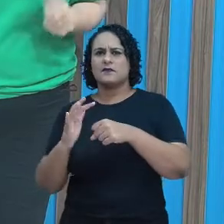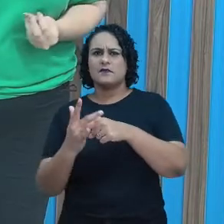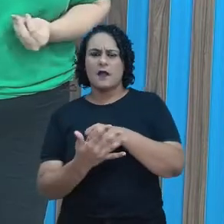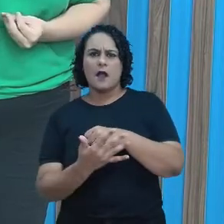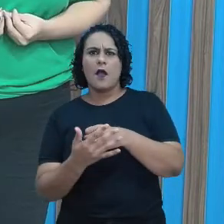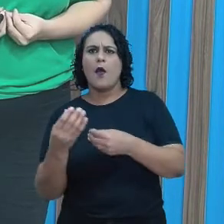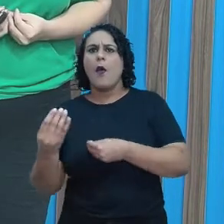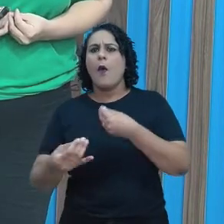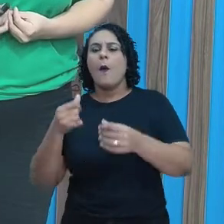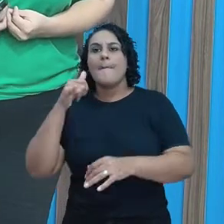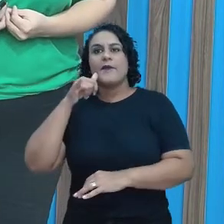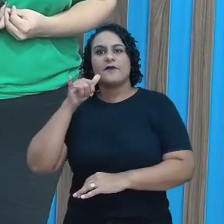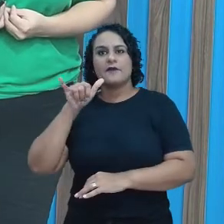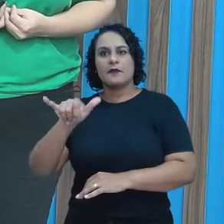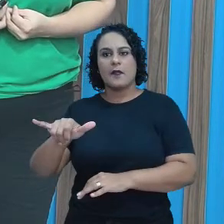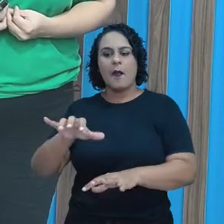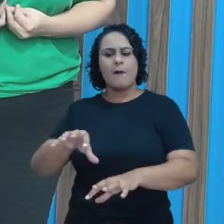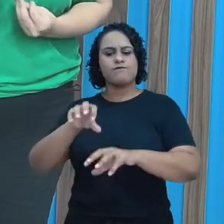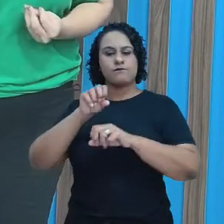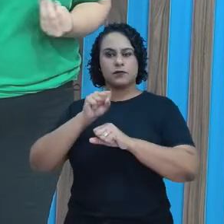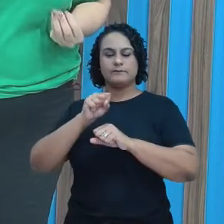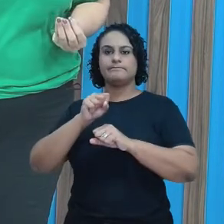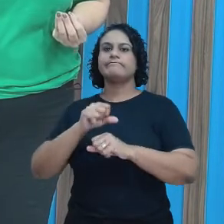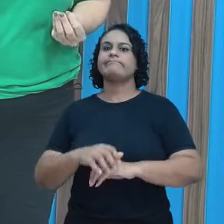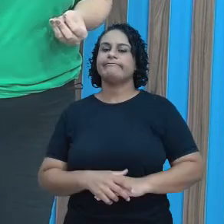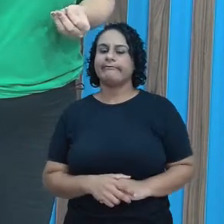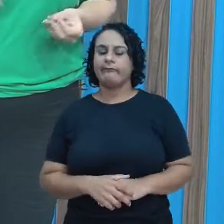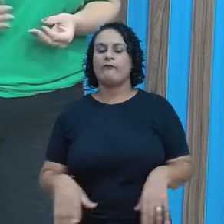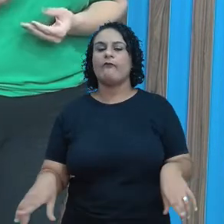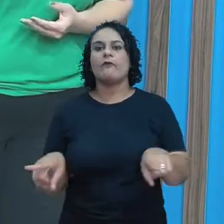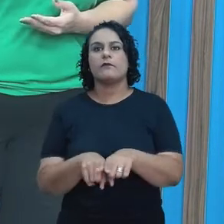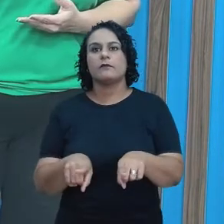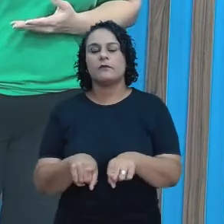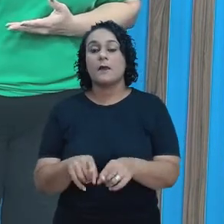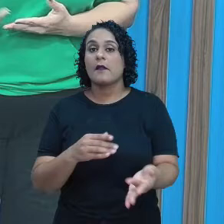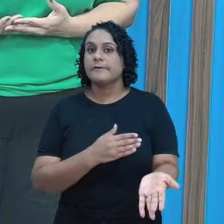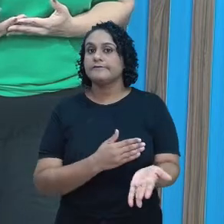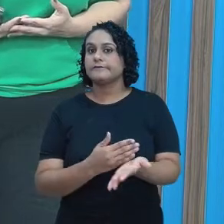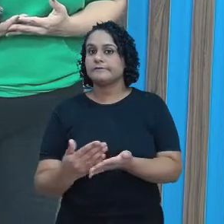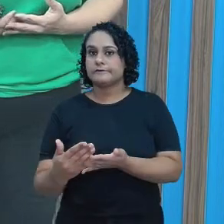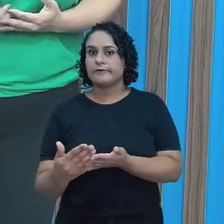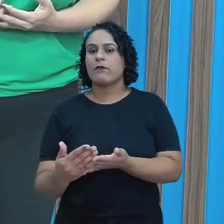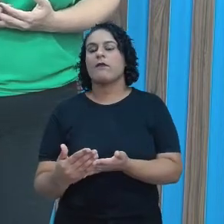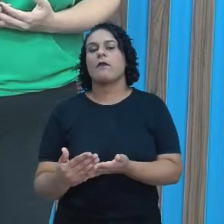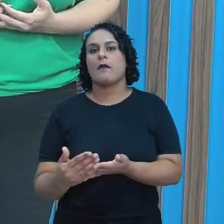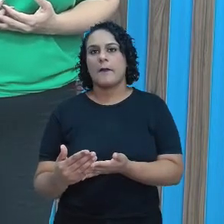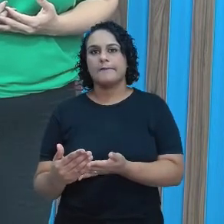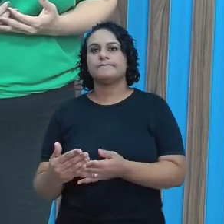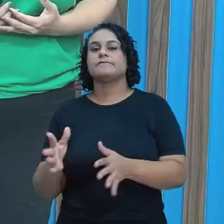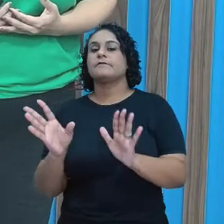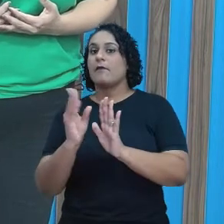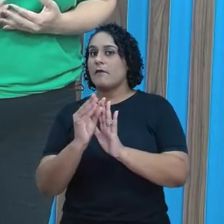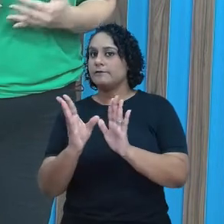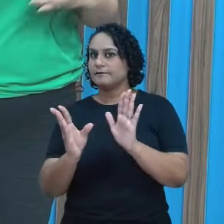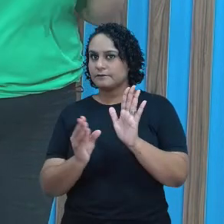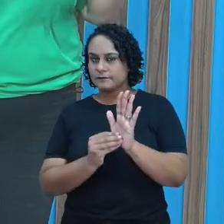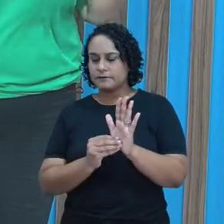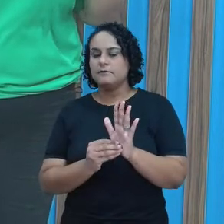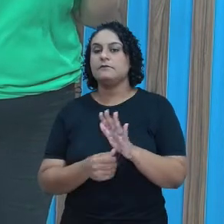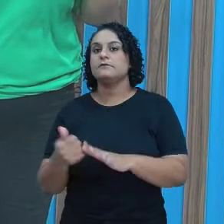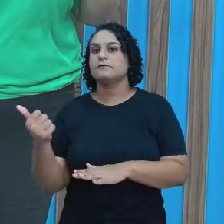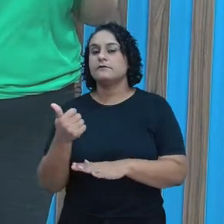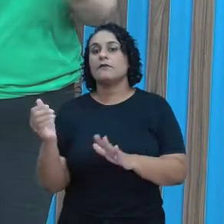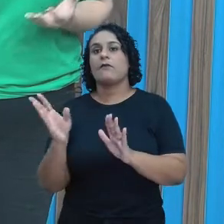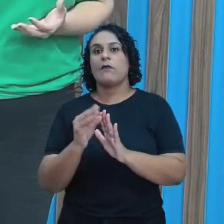de prevenção, tá certo? E também começaremos o nosso assunto, né? O nosso